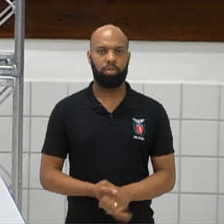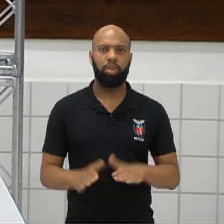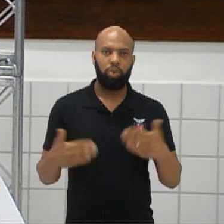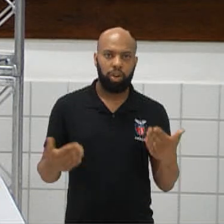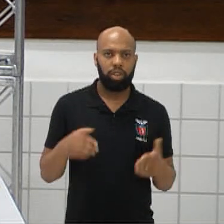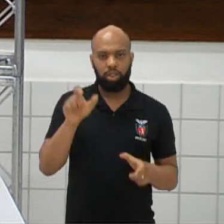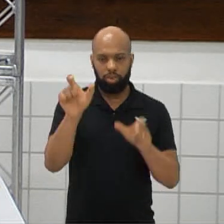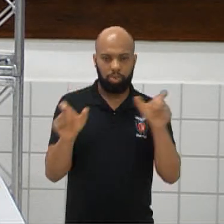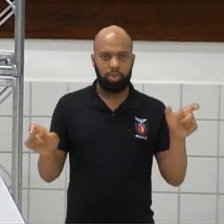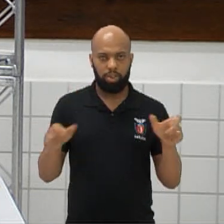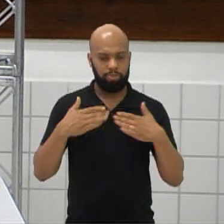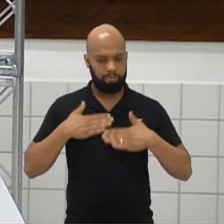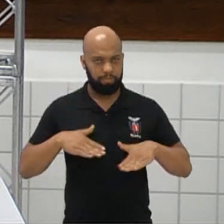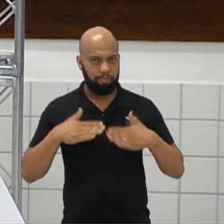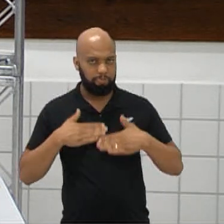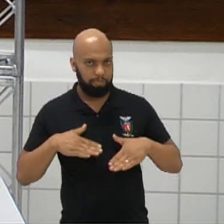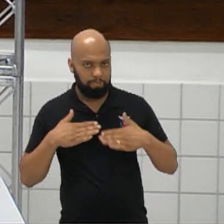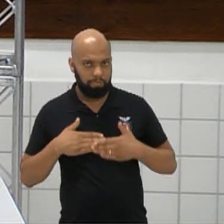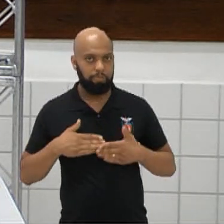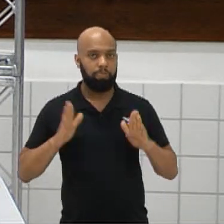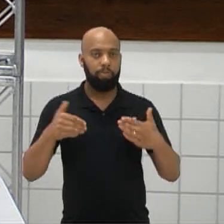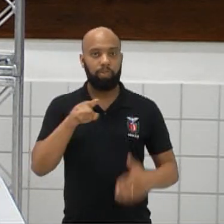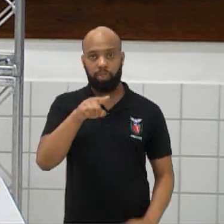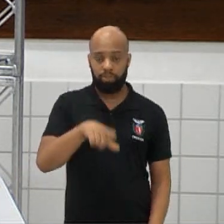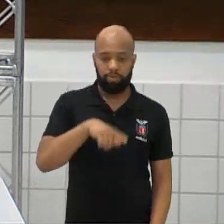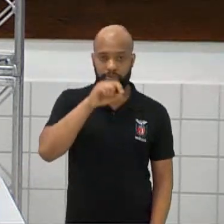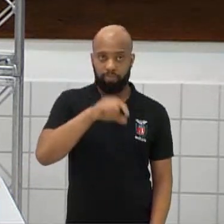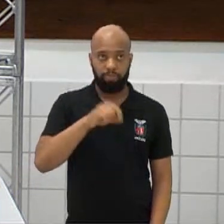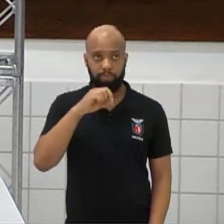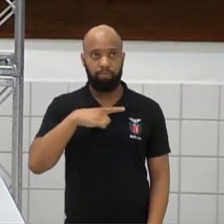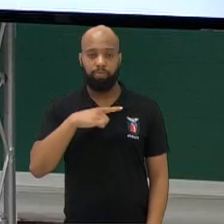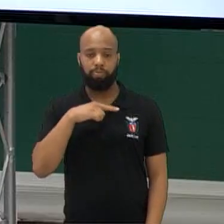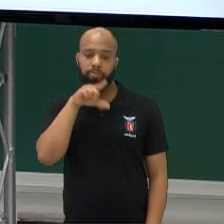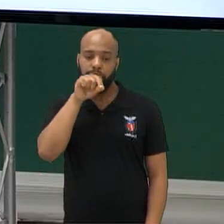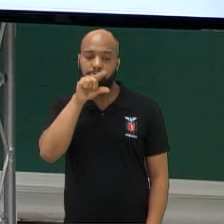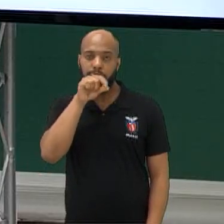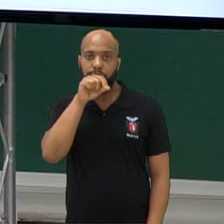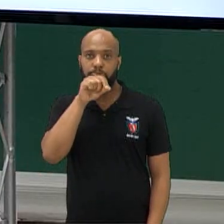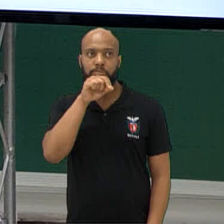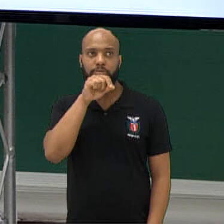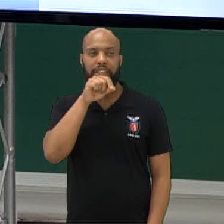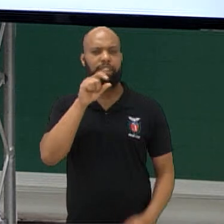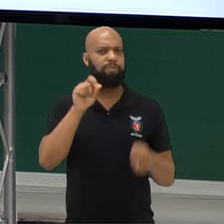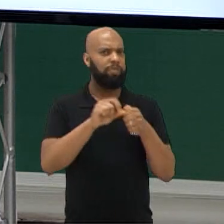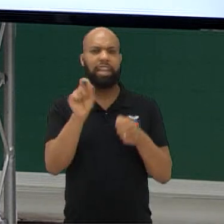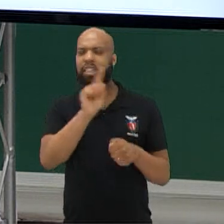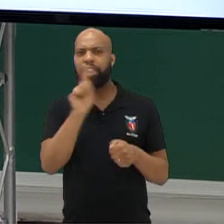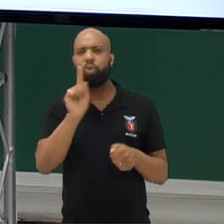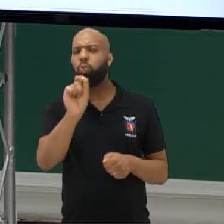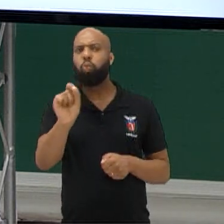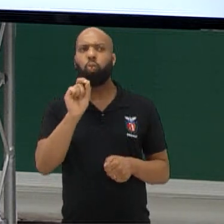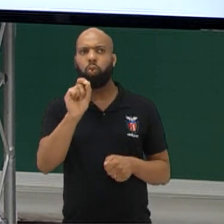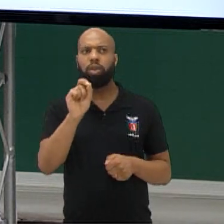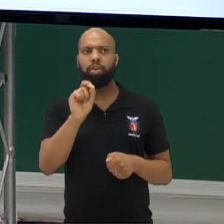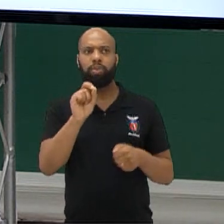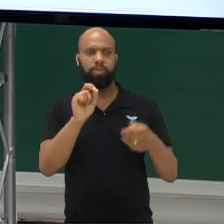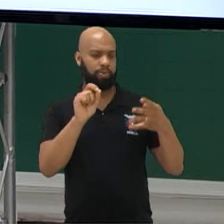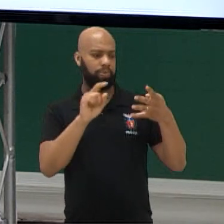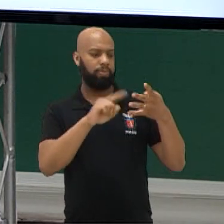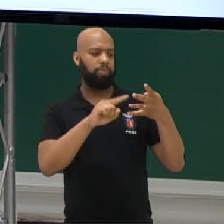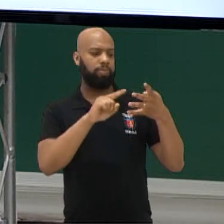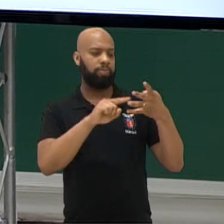Então, galerinha, tranquilo que nem grilo, quem assinalou que o bico ele não faz a emissão de